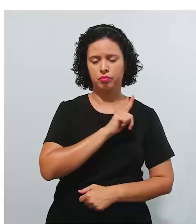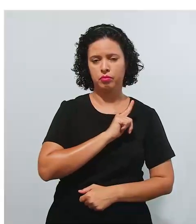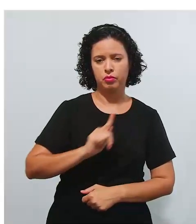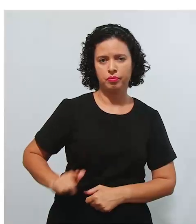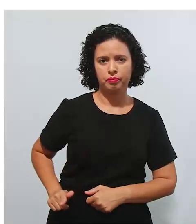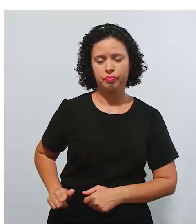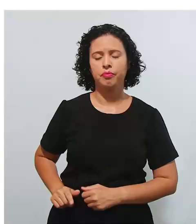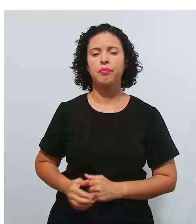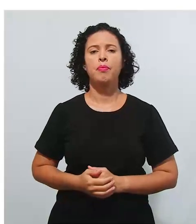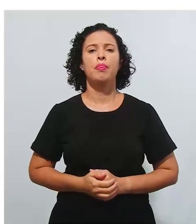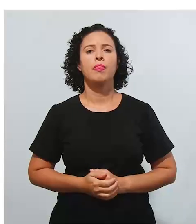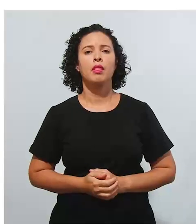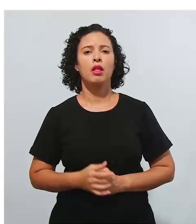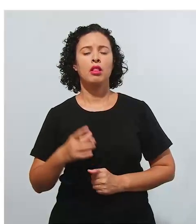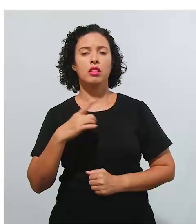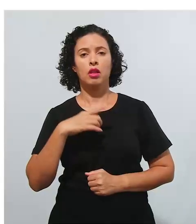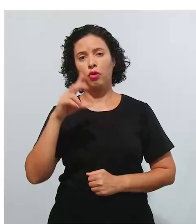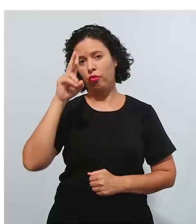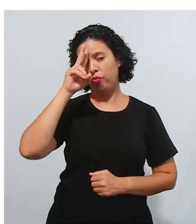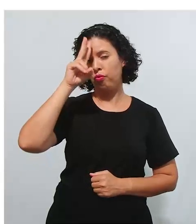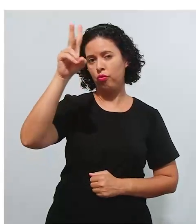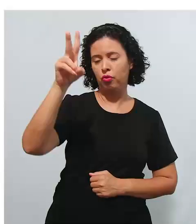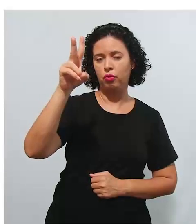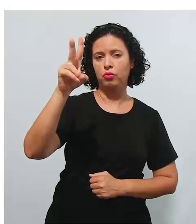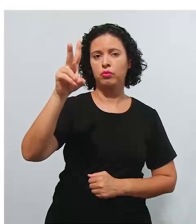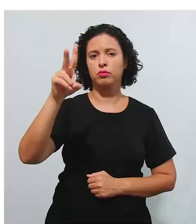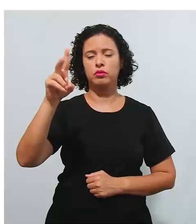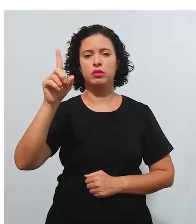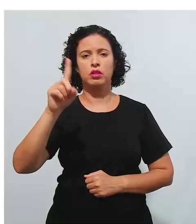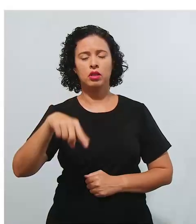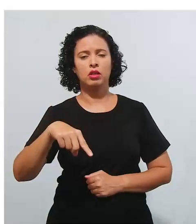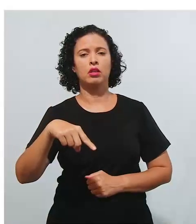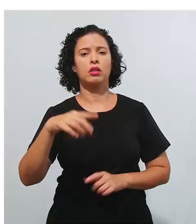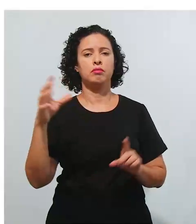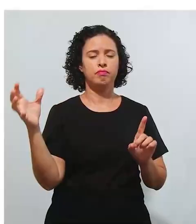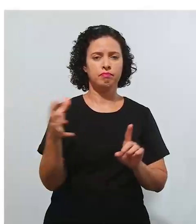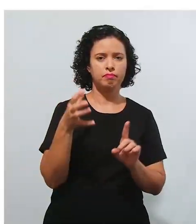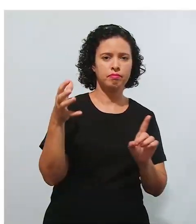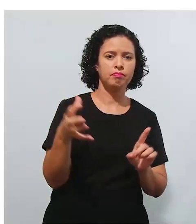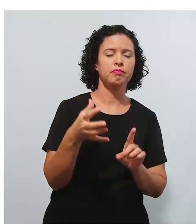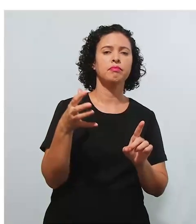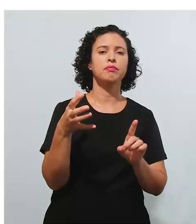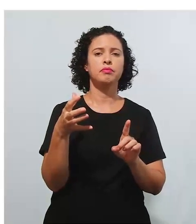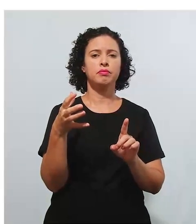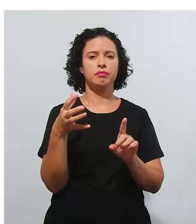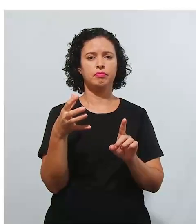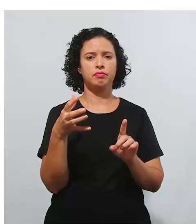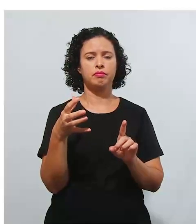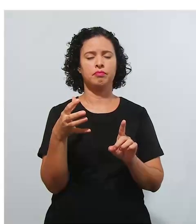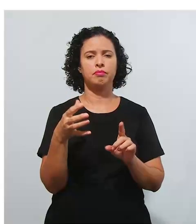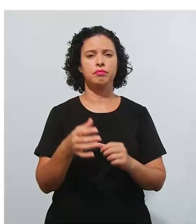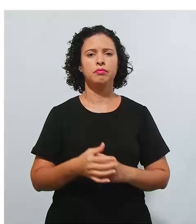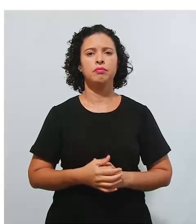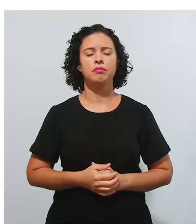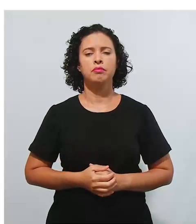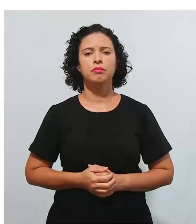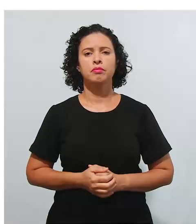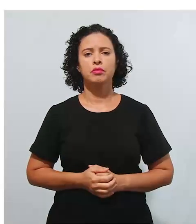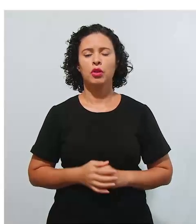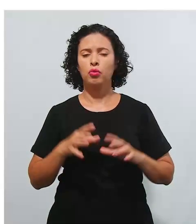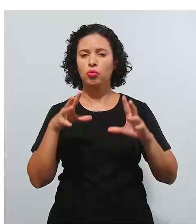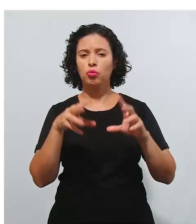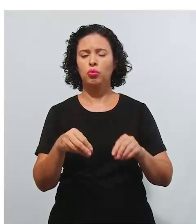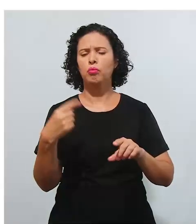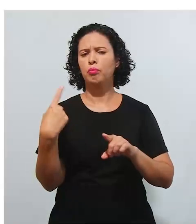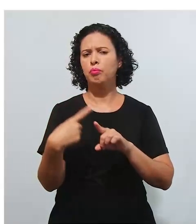diversas, exercendo sua força de sensibilização, convencimento e pressão. Tudo